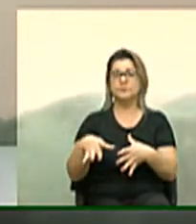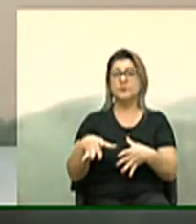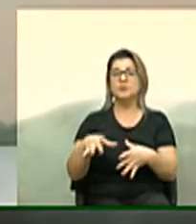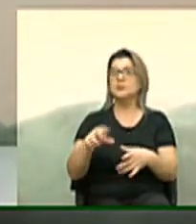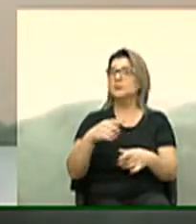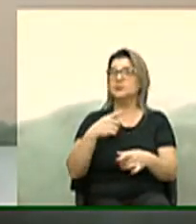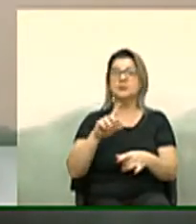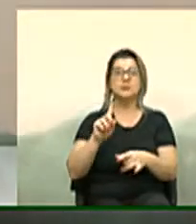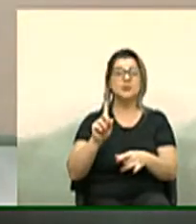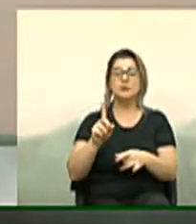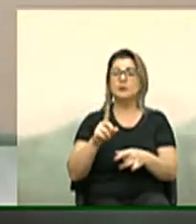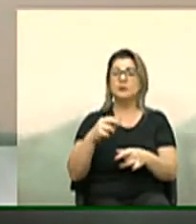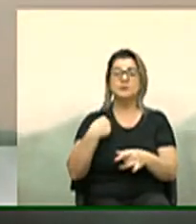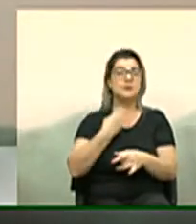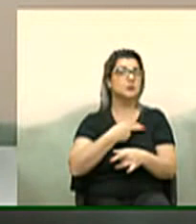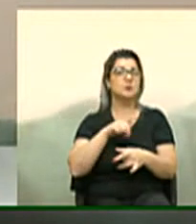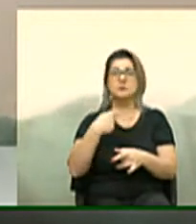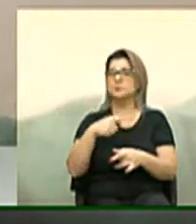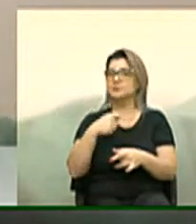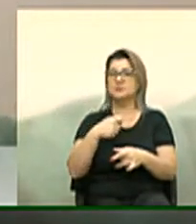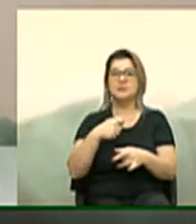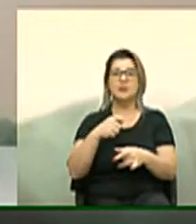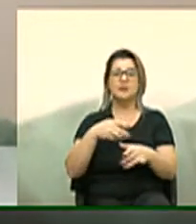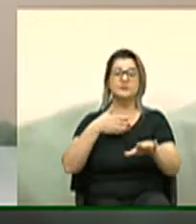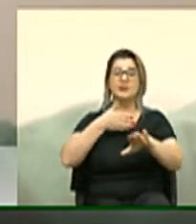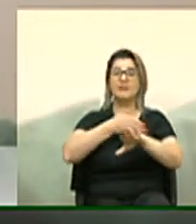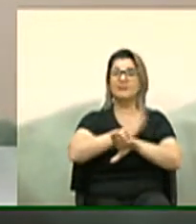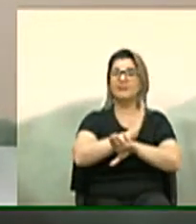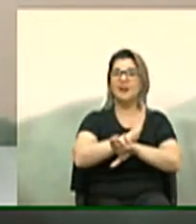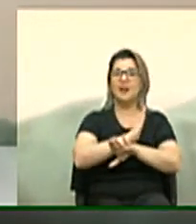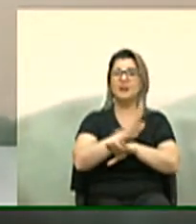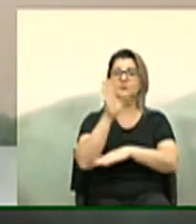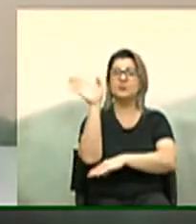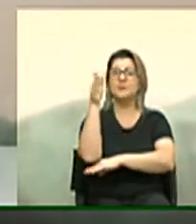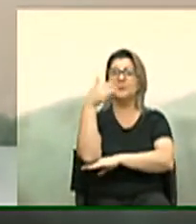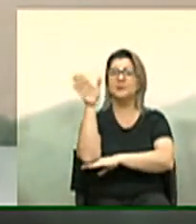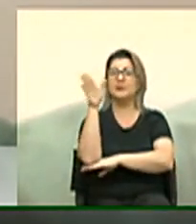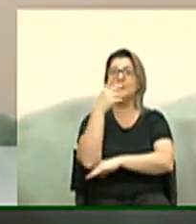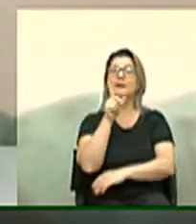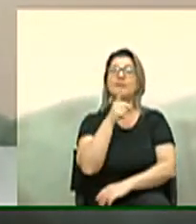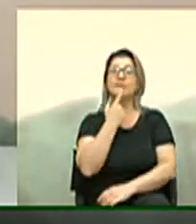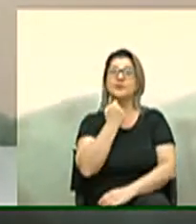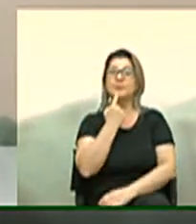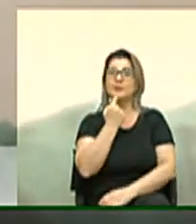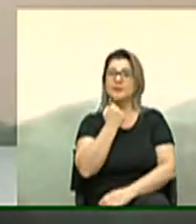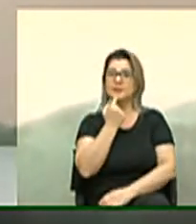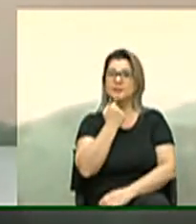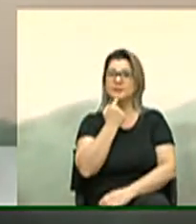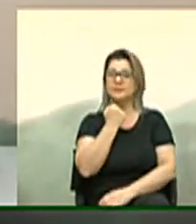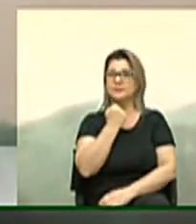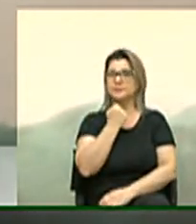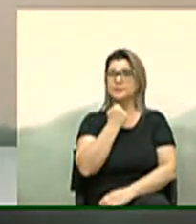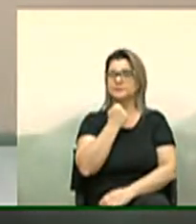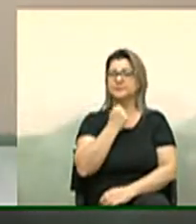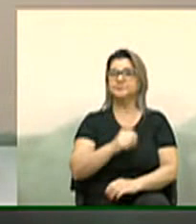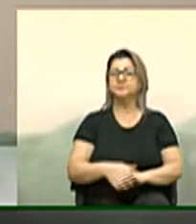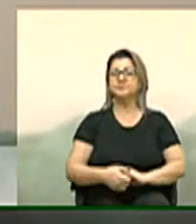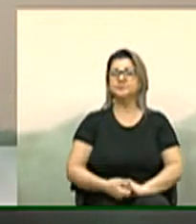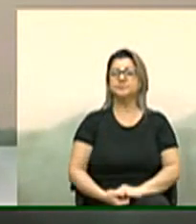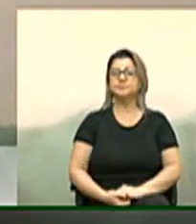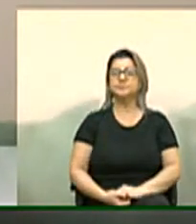bandeira vermelha, certamente. São leitos que vão poder evitar com que nós entremos no lockdown logo ali